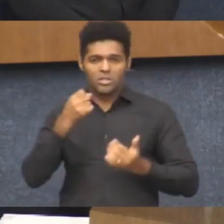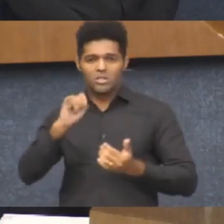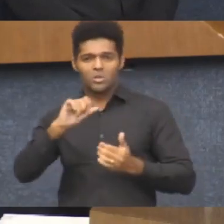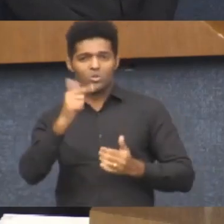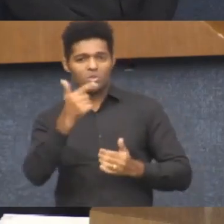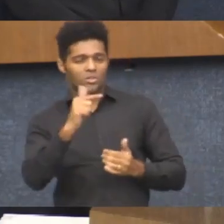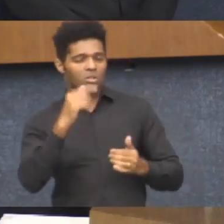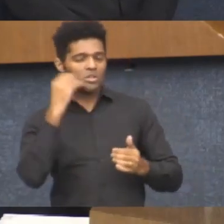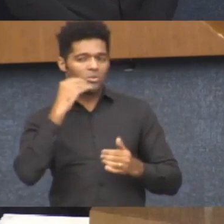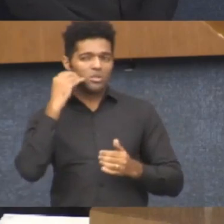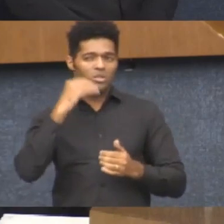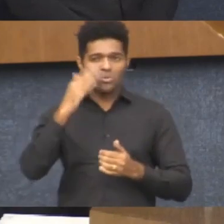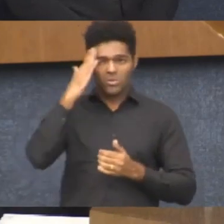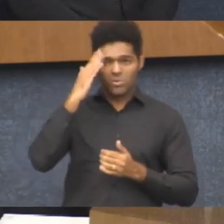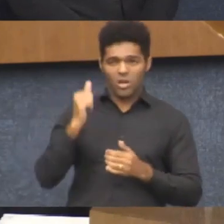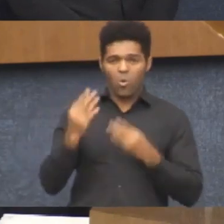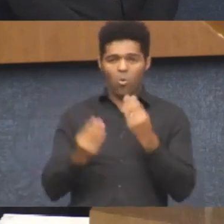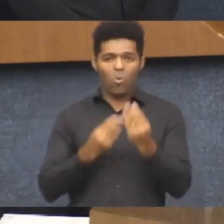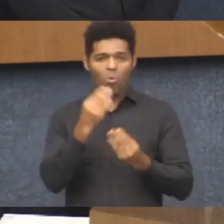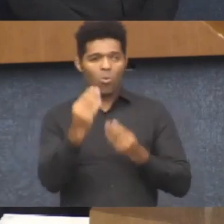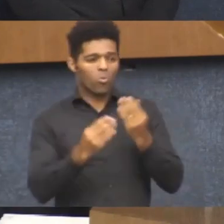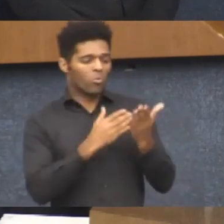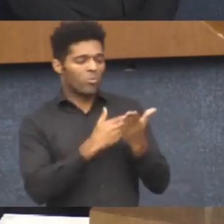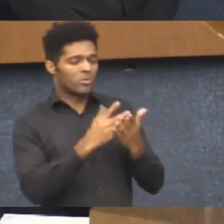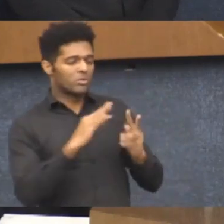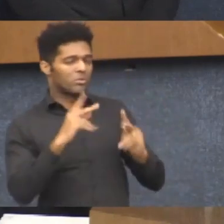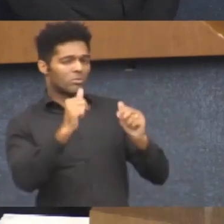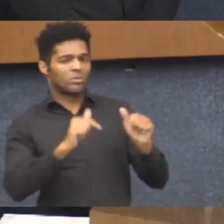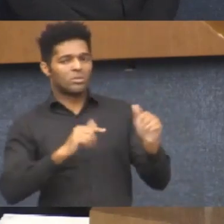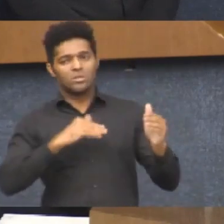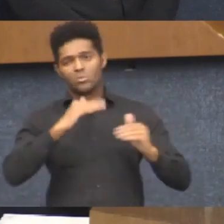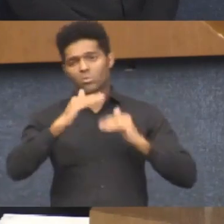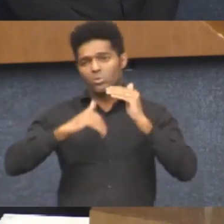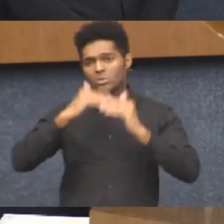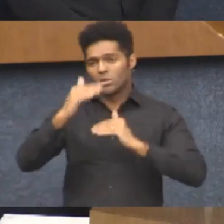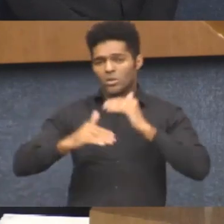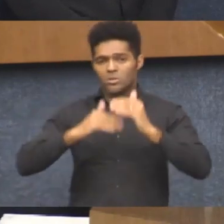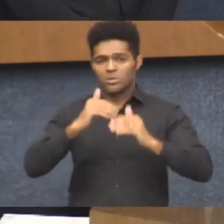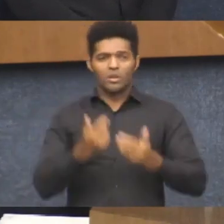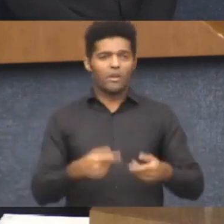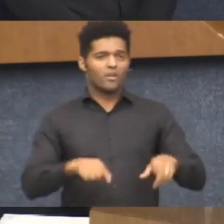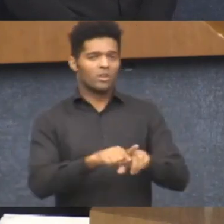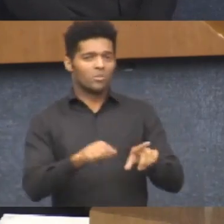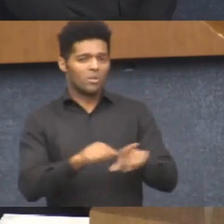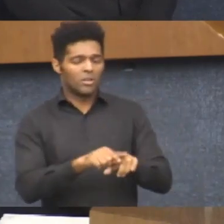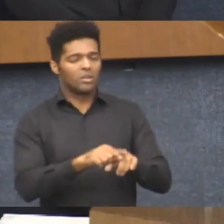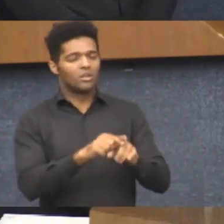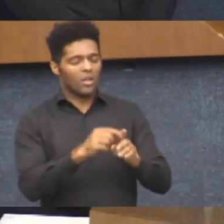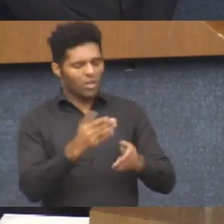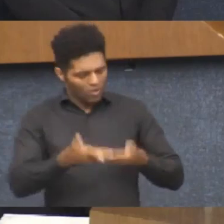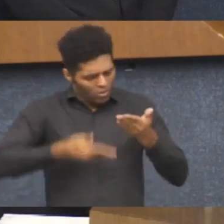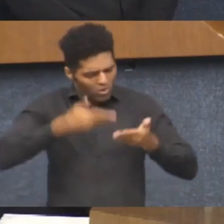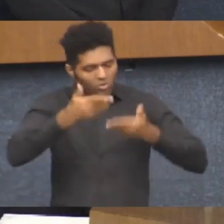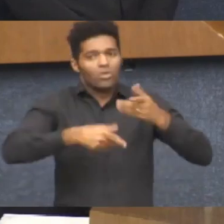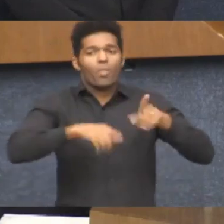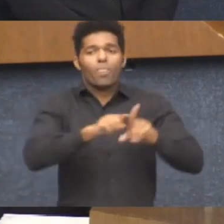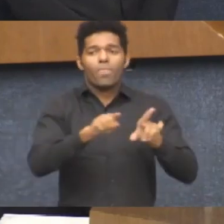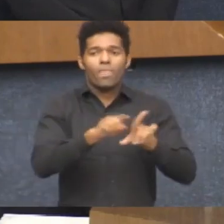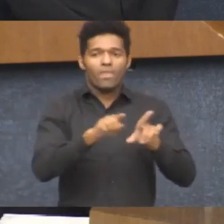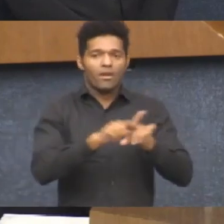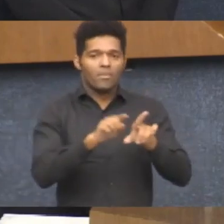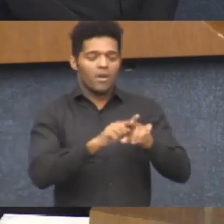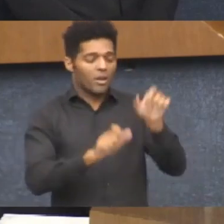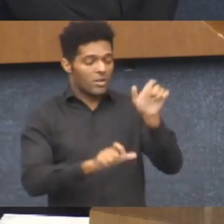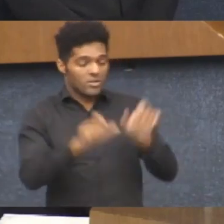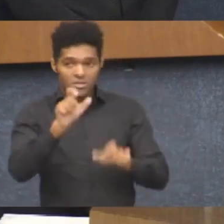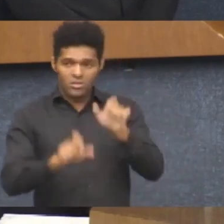deveria começar por aí, né? Então, além disso, a gente tem feito um investimento muito grande no capital humano, né? No nosso RH, então, com